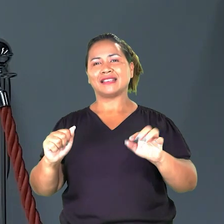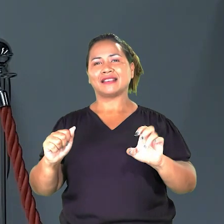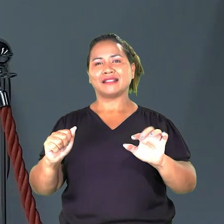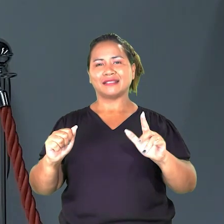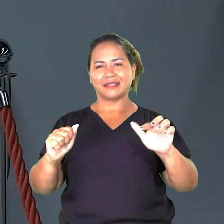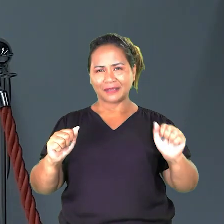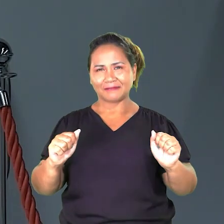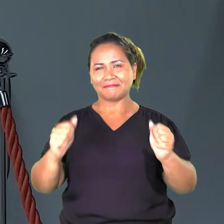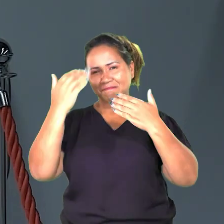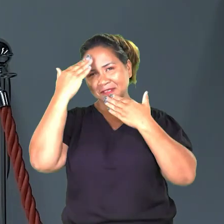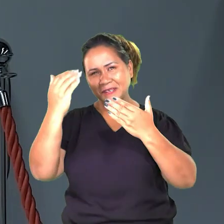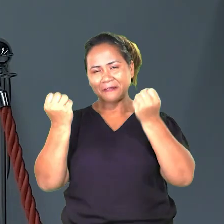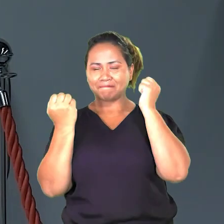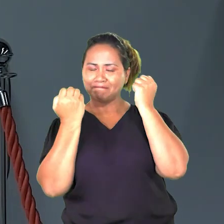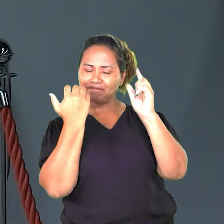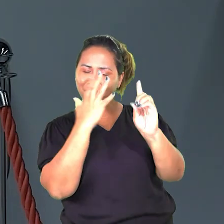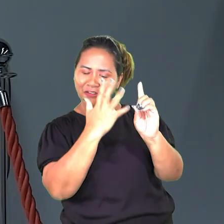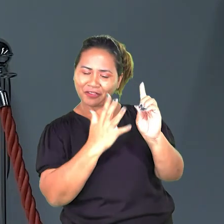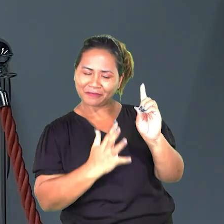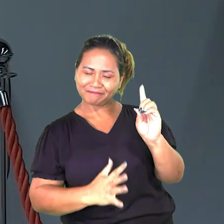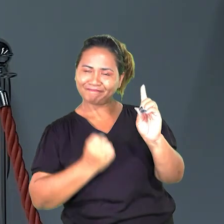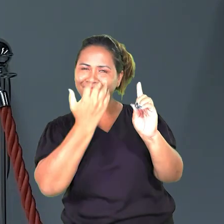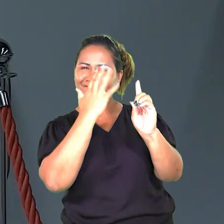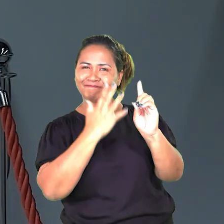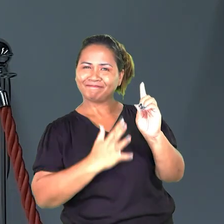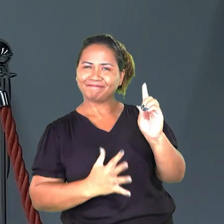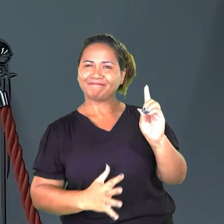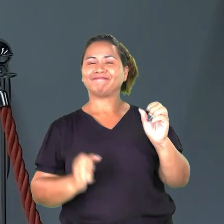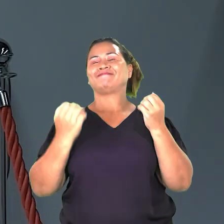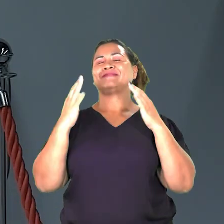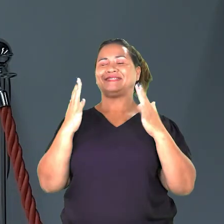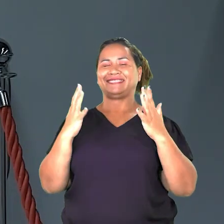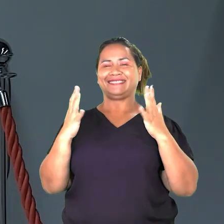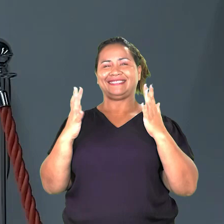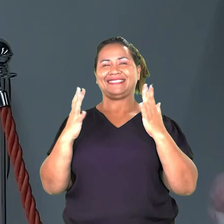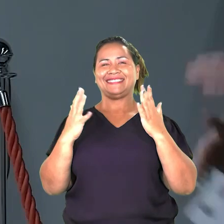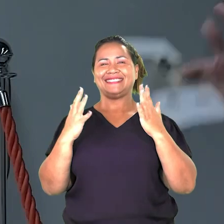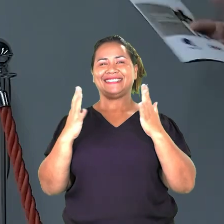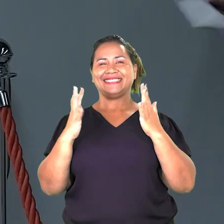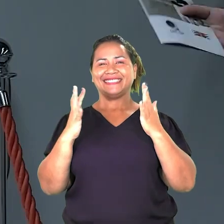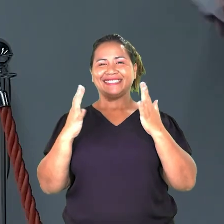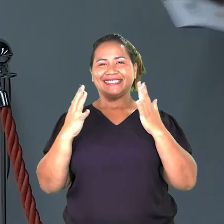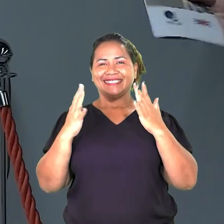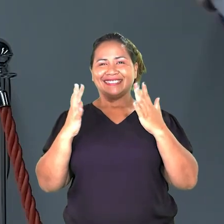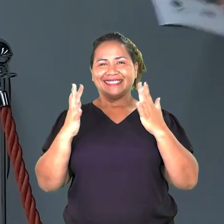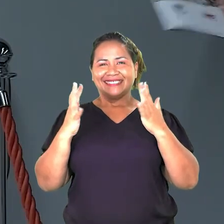de Francisca Miquelina. Muito obrigado a todos e a todas. Viva Paulo Bonfim!